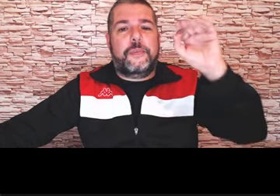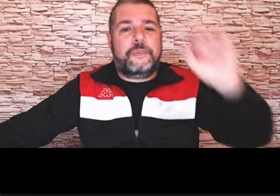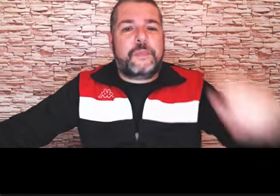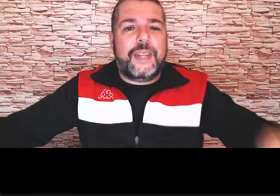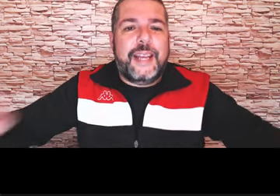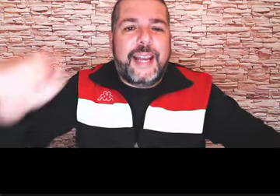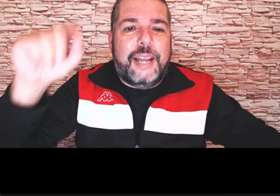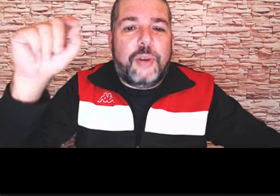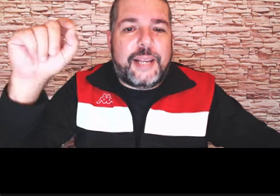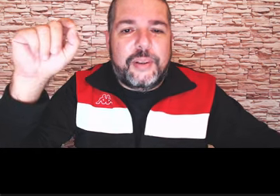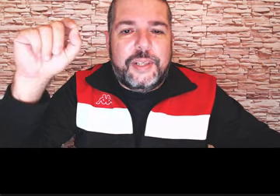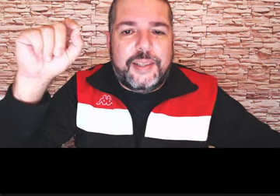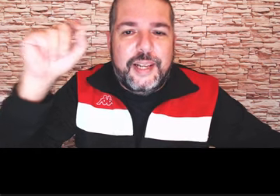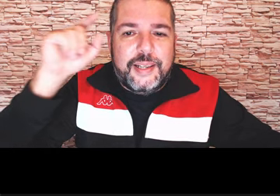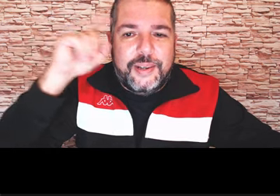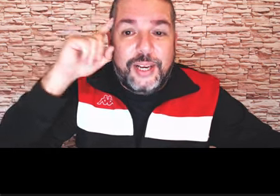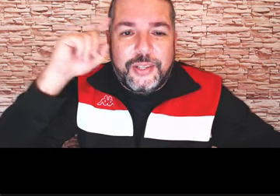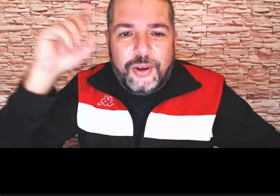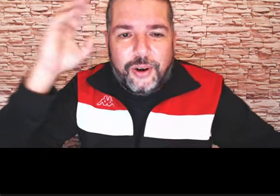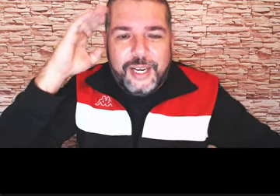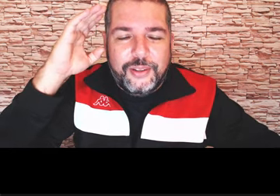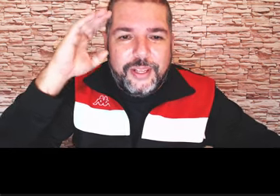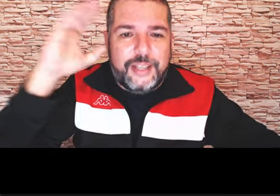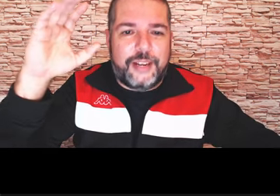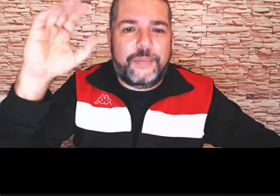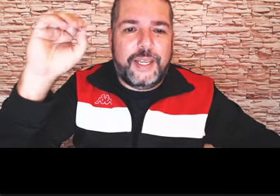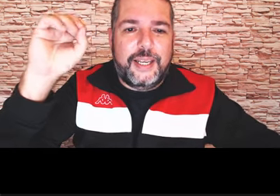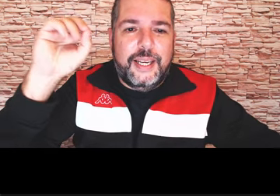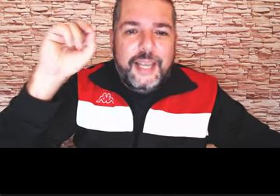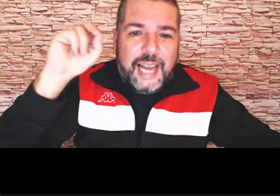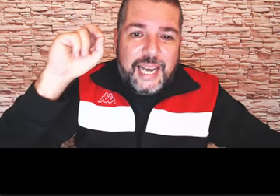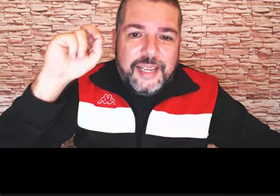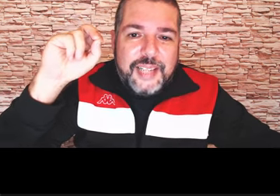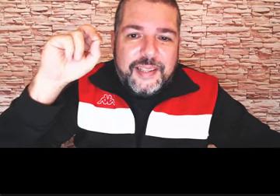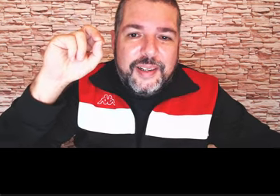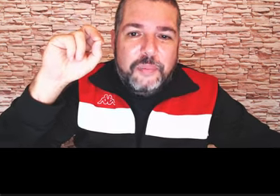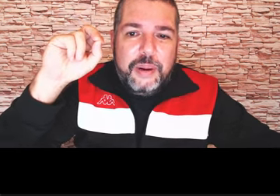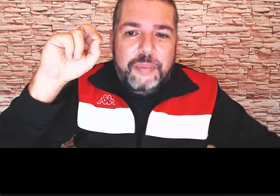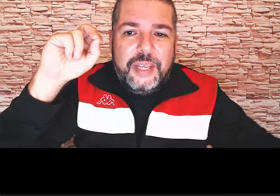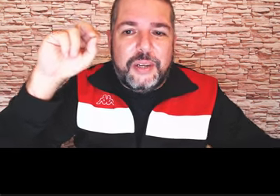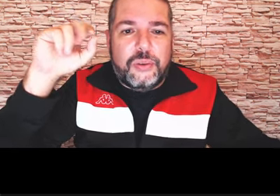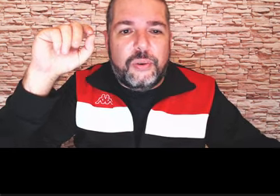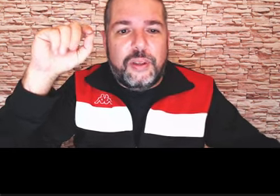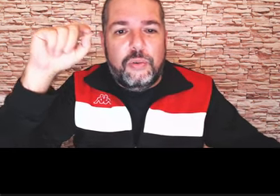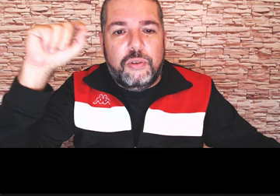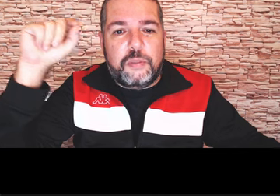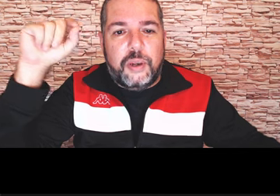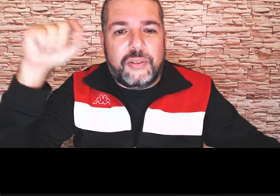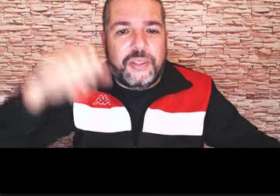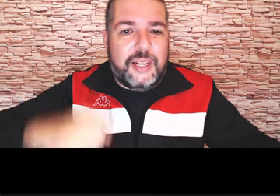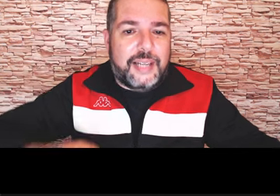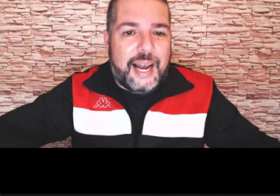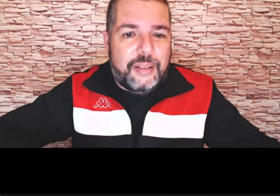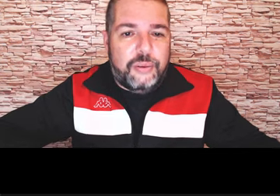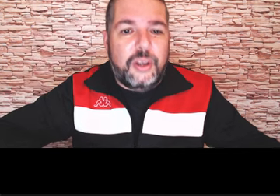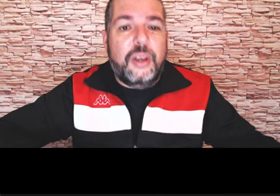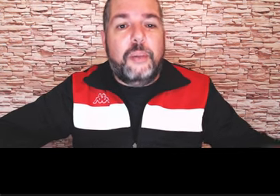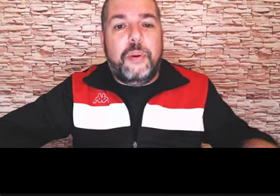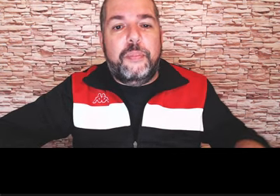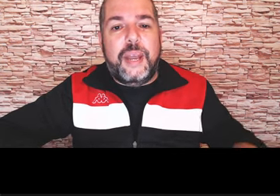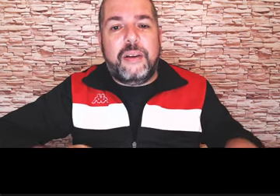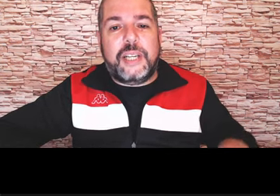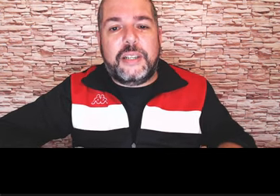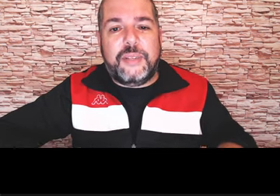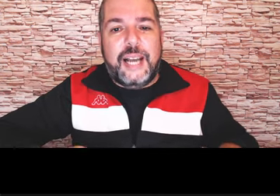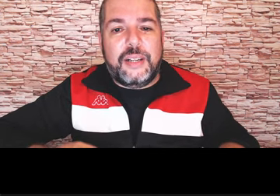ó. Educação à distância. Olha só, olha que doideira. A legislação permite que os conteúdos possam ser dados